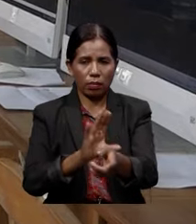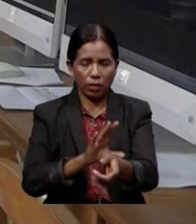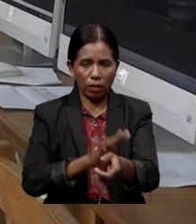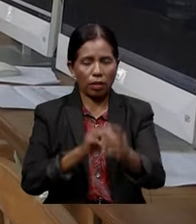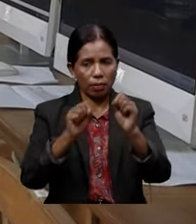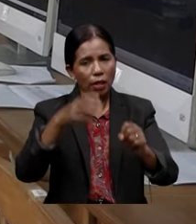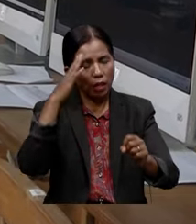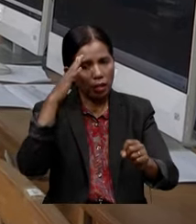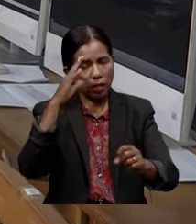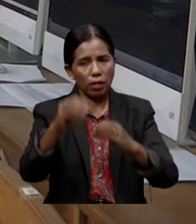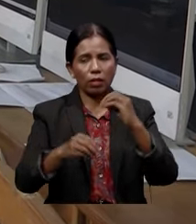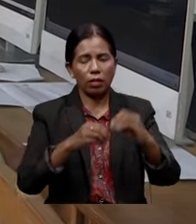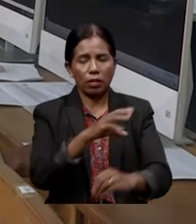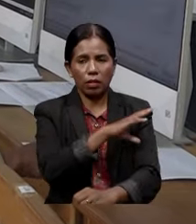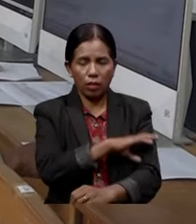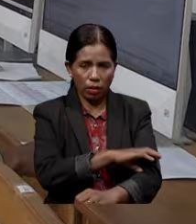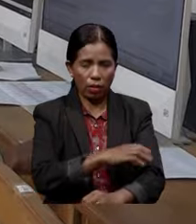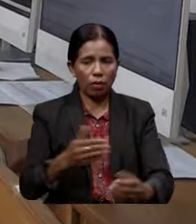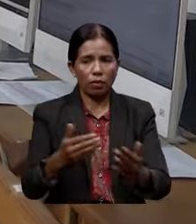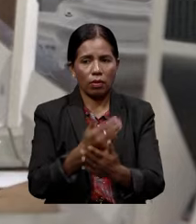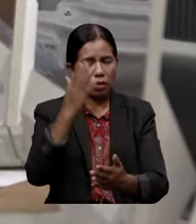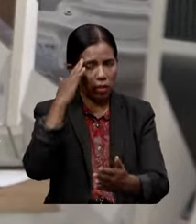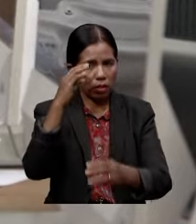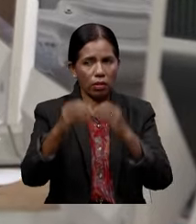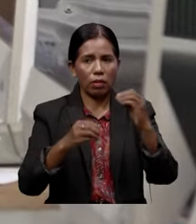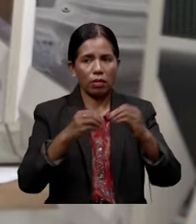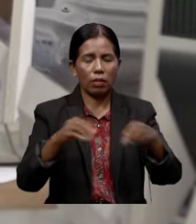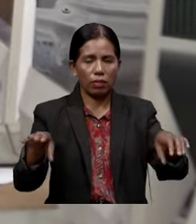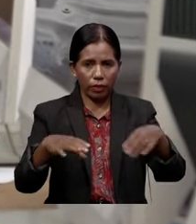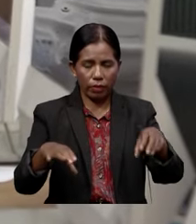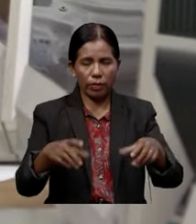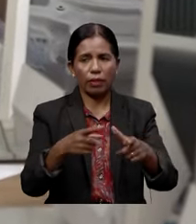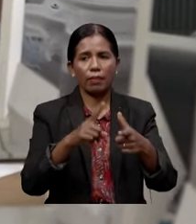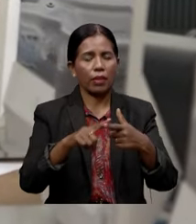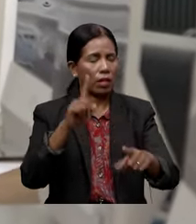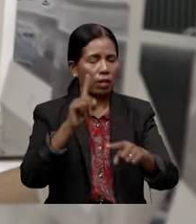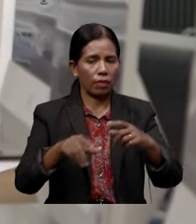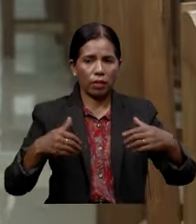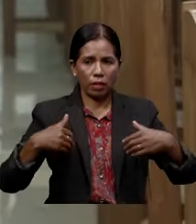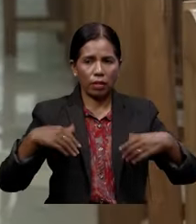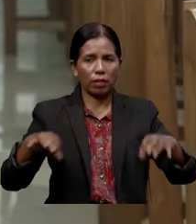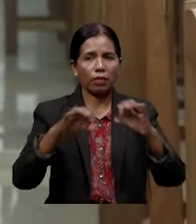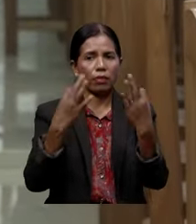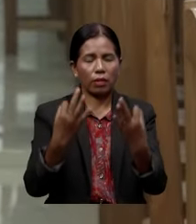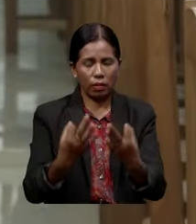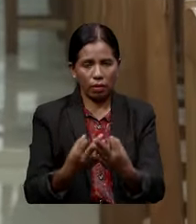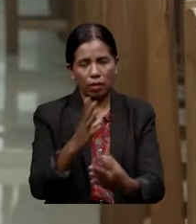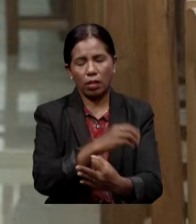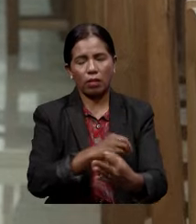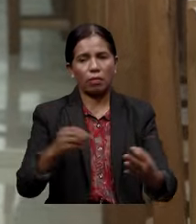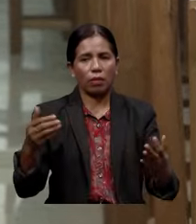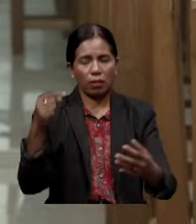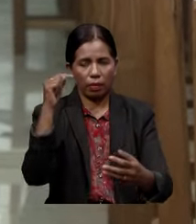bele atene guarda prisional foi um Sira Nia conhecimento com a serviço, onde ele bele moço. Sistema familiarismo na